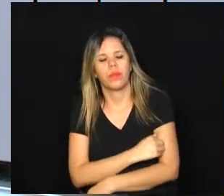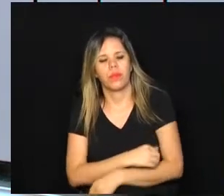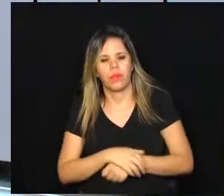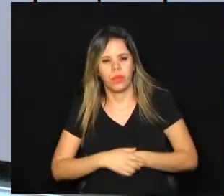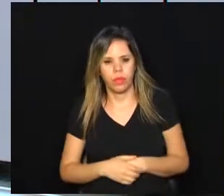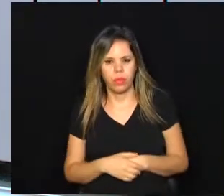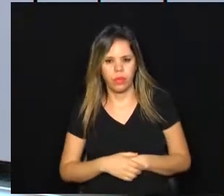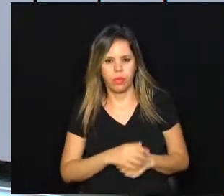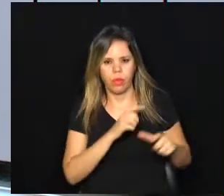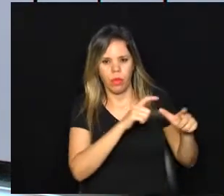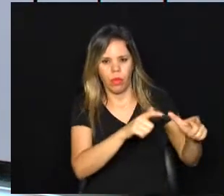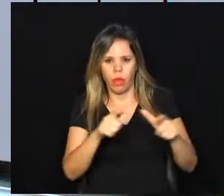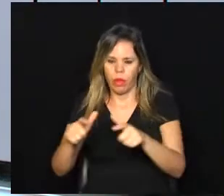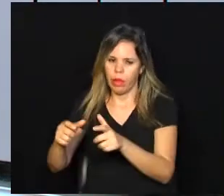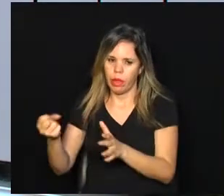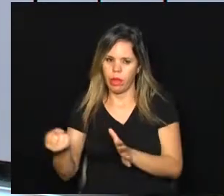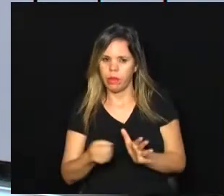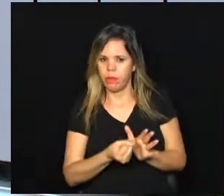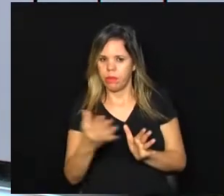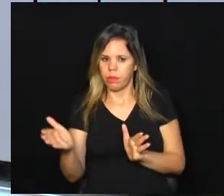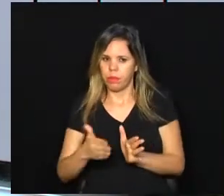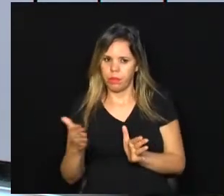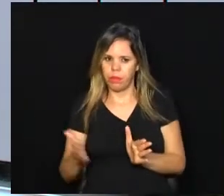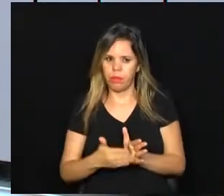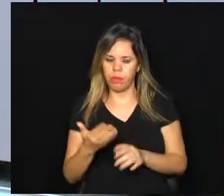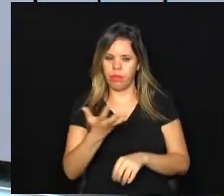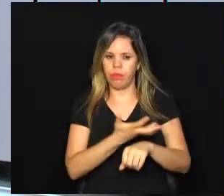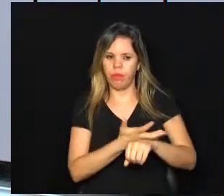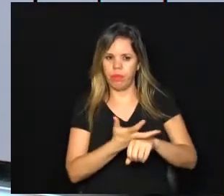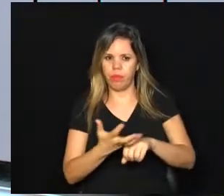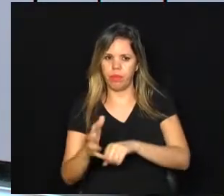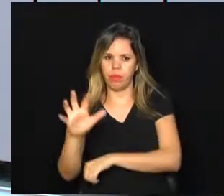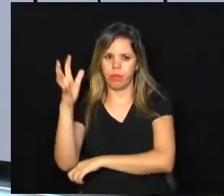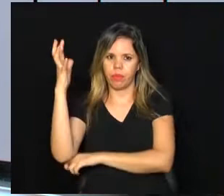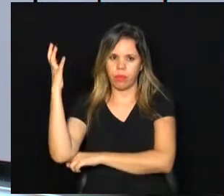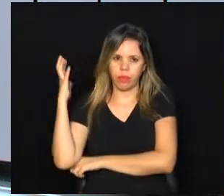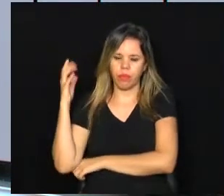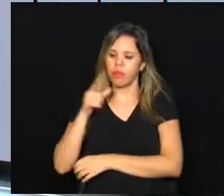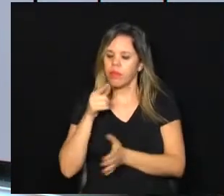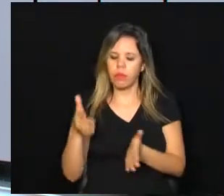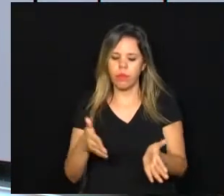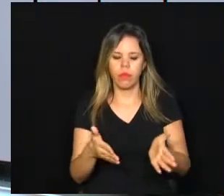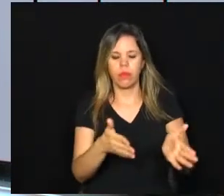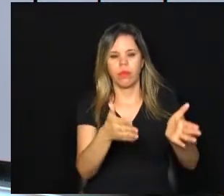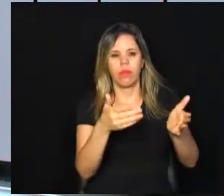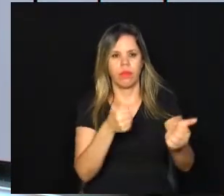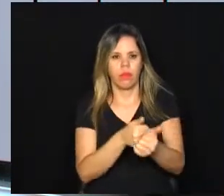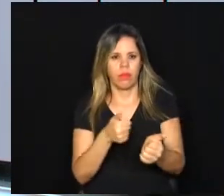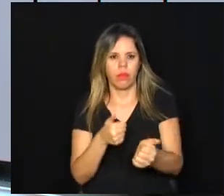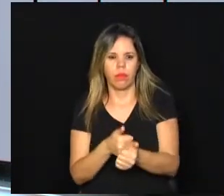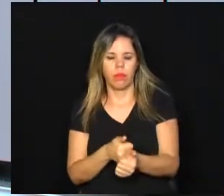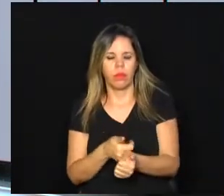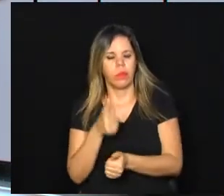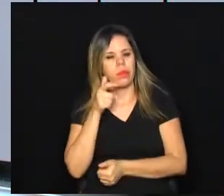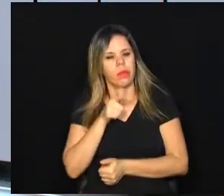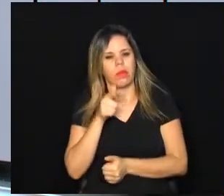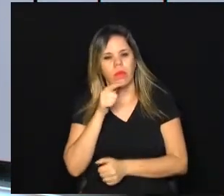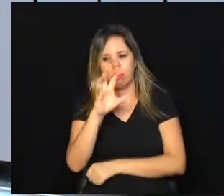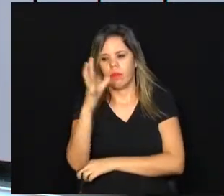dos locais de produção de água, manter as matas na beira das nascentes, recuperar as